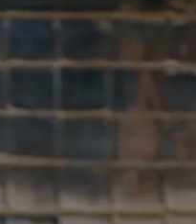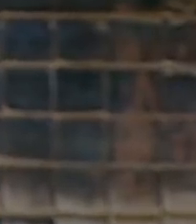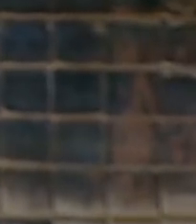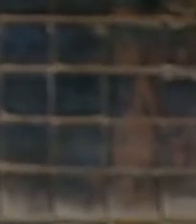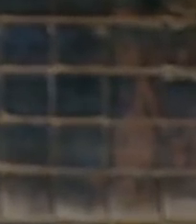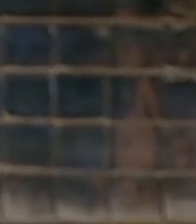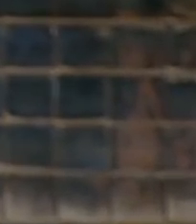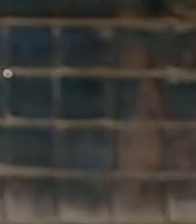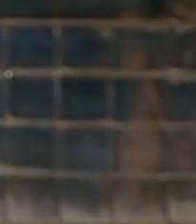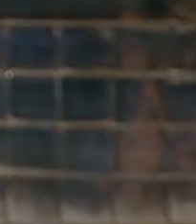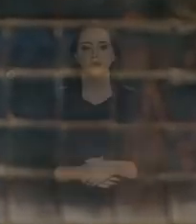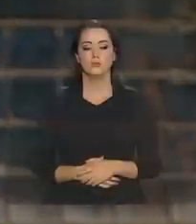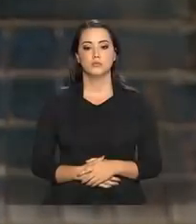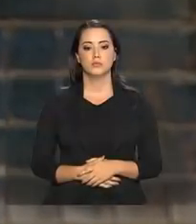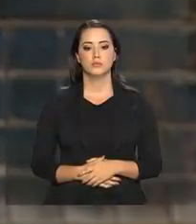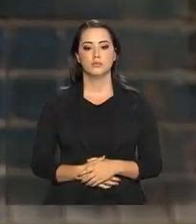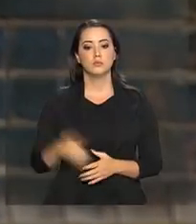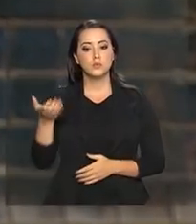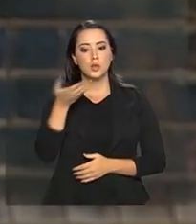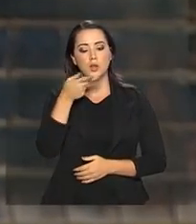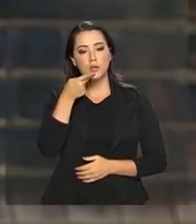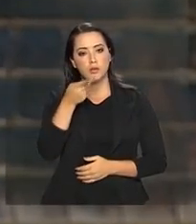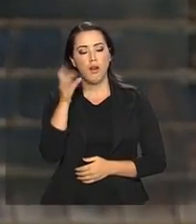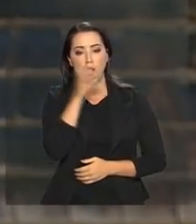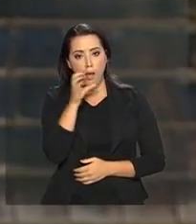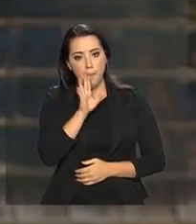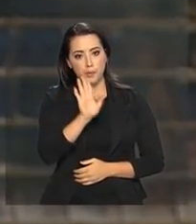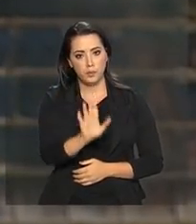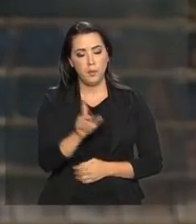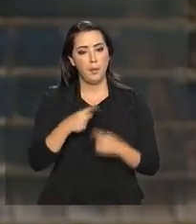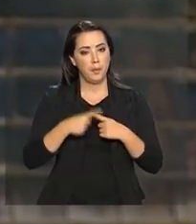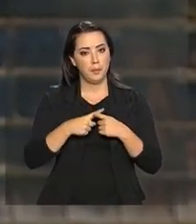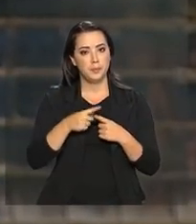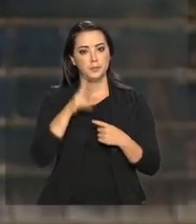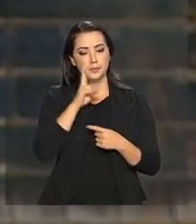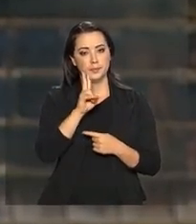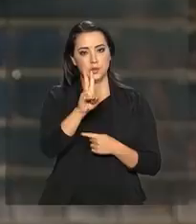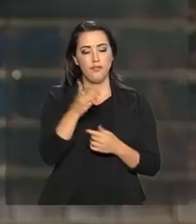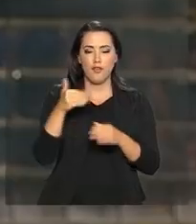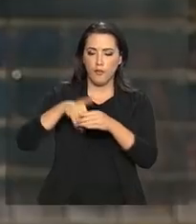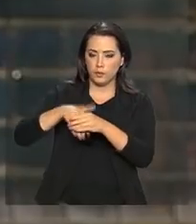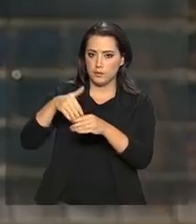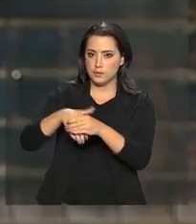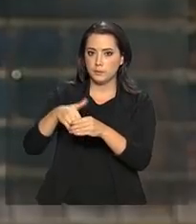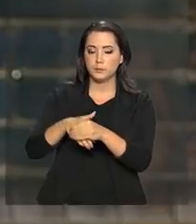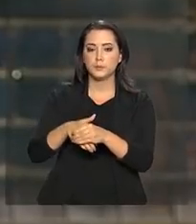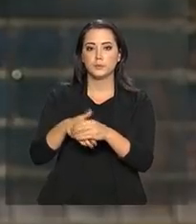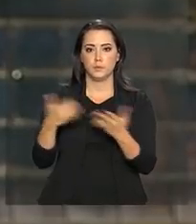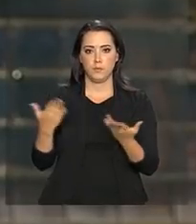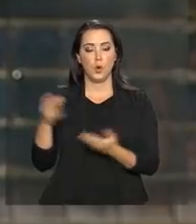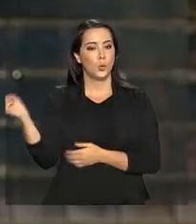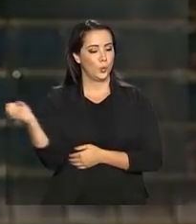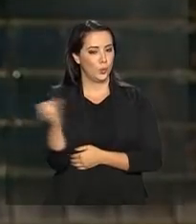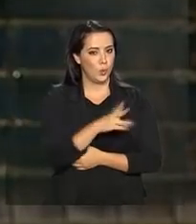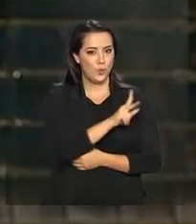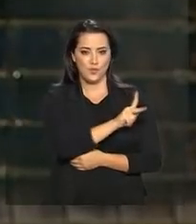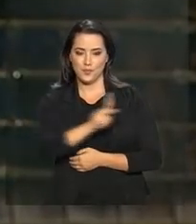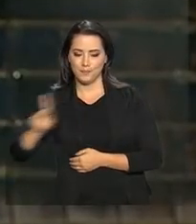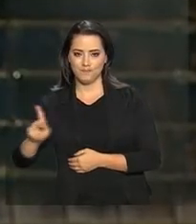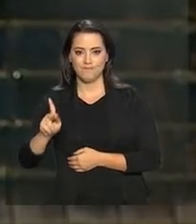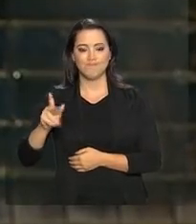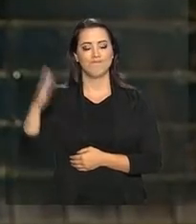quero fazer um breve comunicado tendo eventos da a eleição do novo presidente